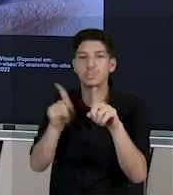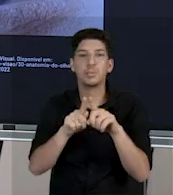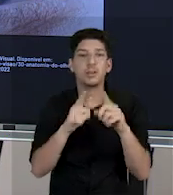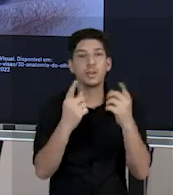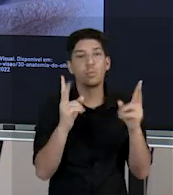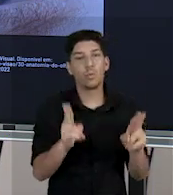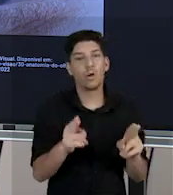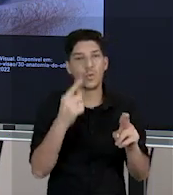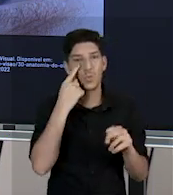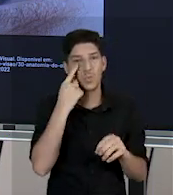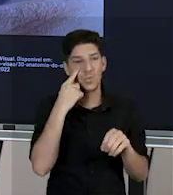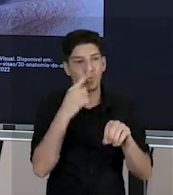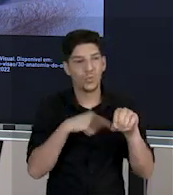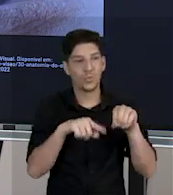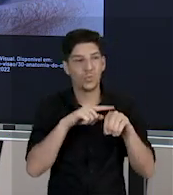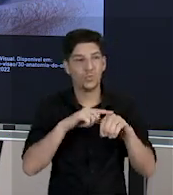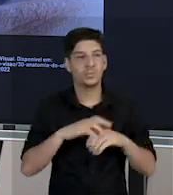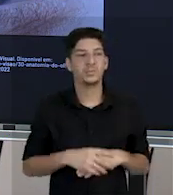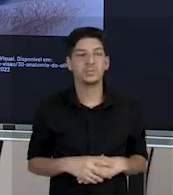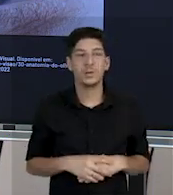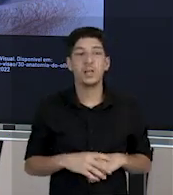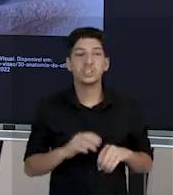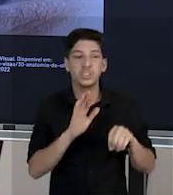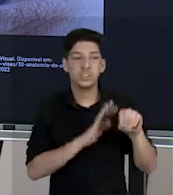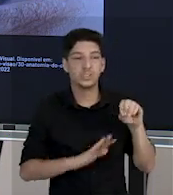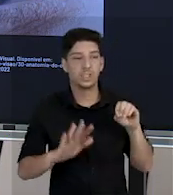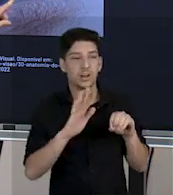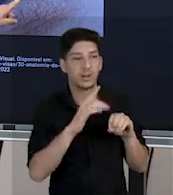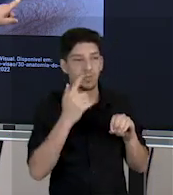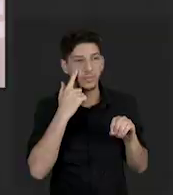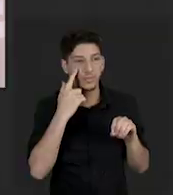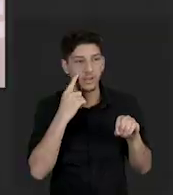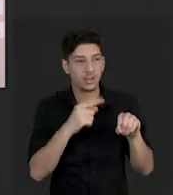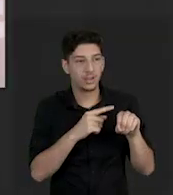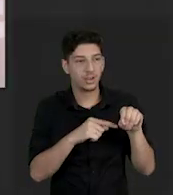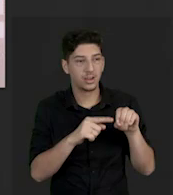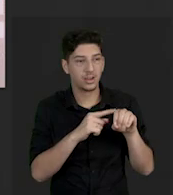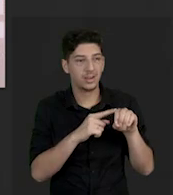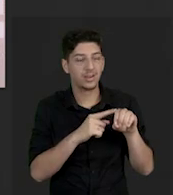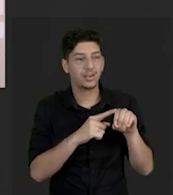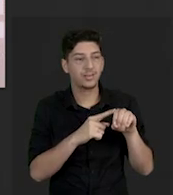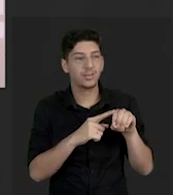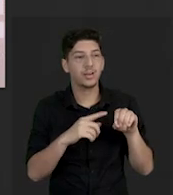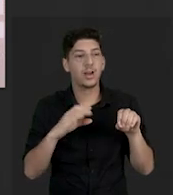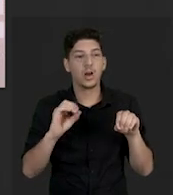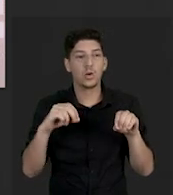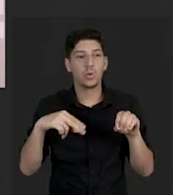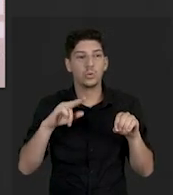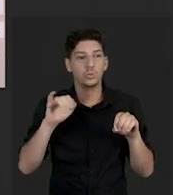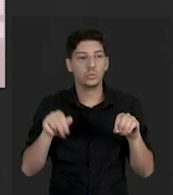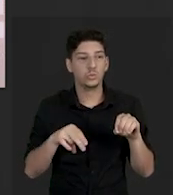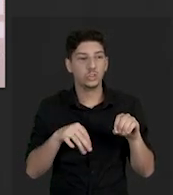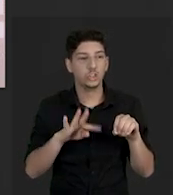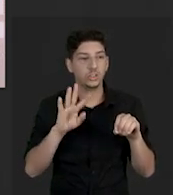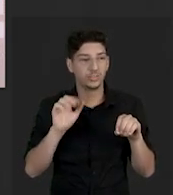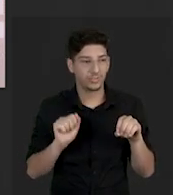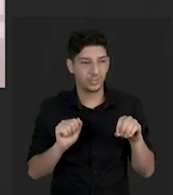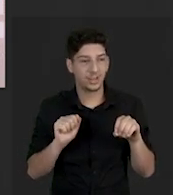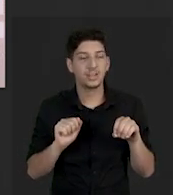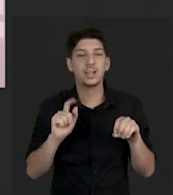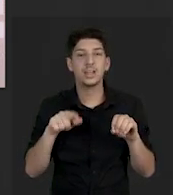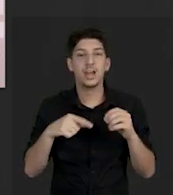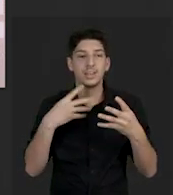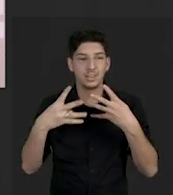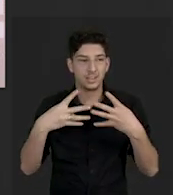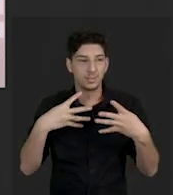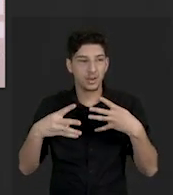Então, observando o olho como um todo, esclera a parte branca, conjuntiva, essa parte que recobre a esclera, mas a conjuntiva é